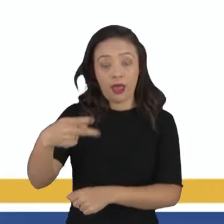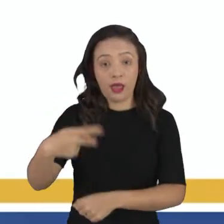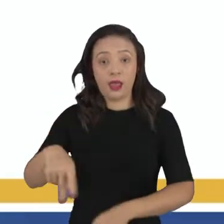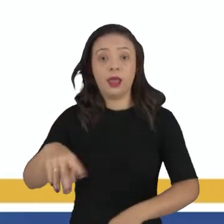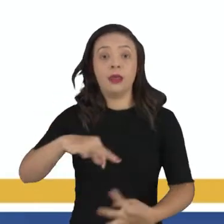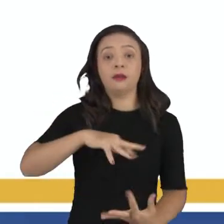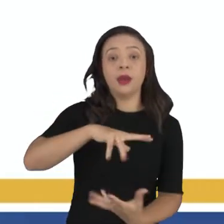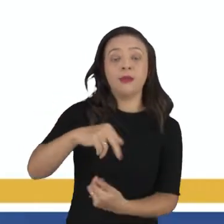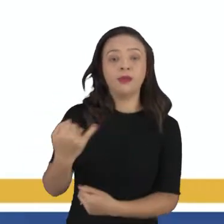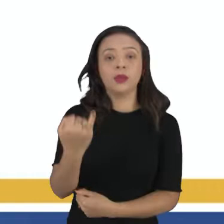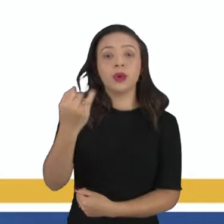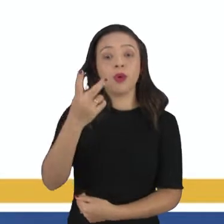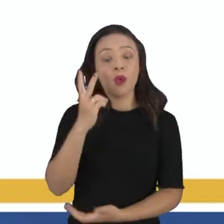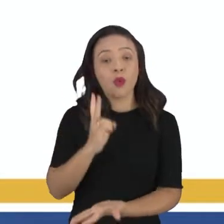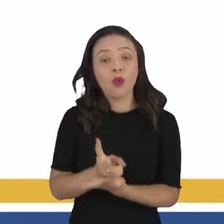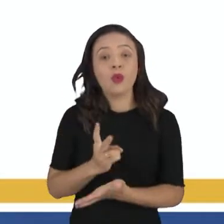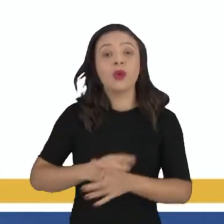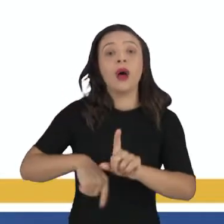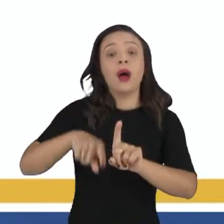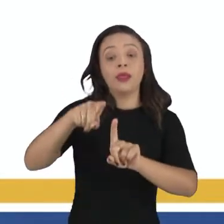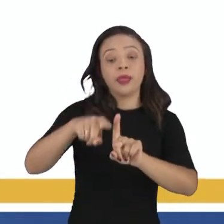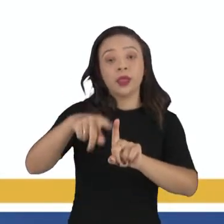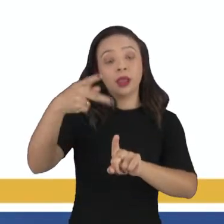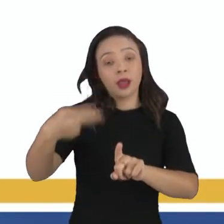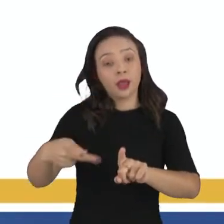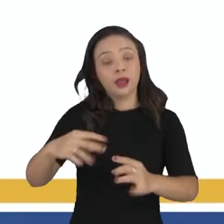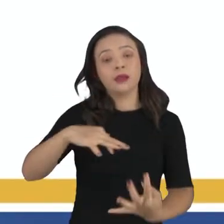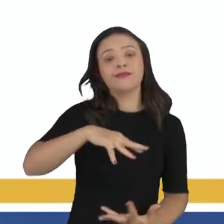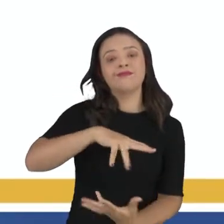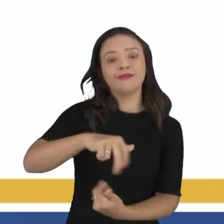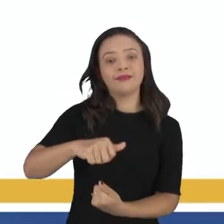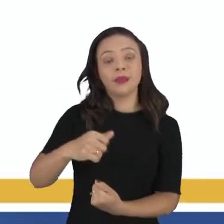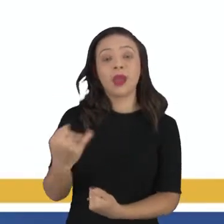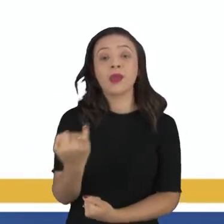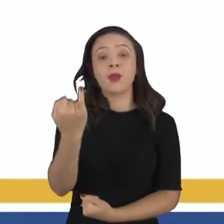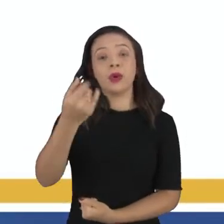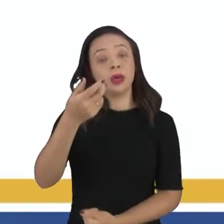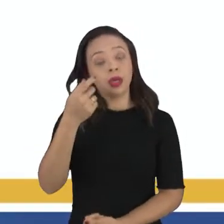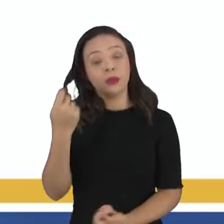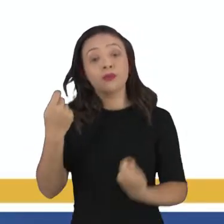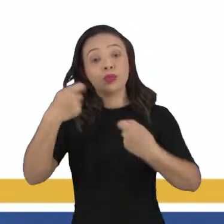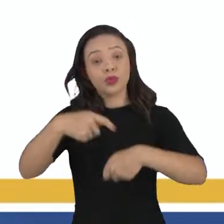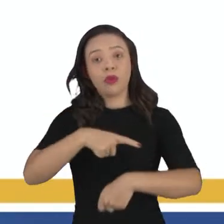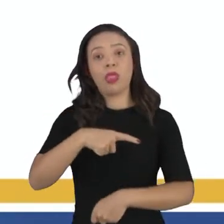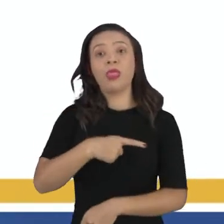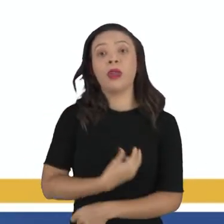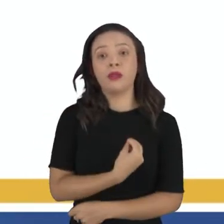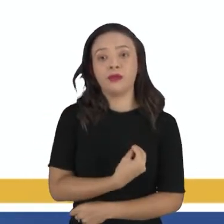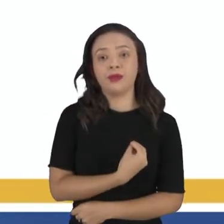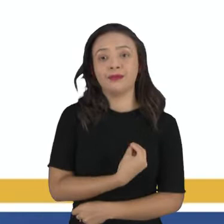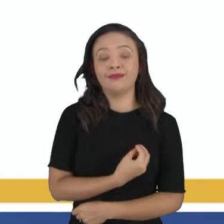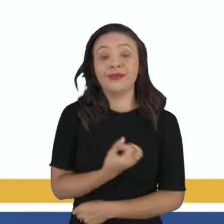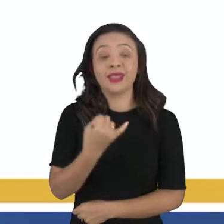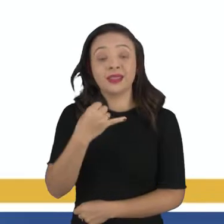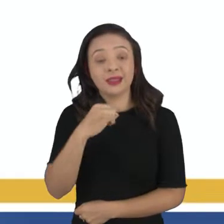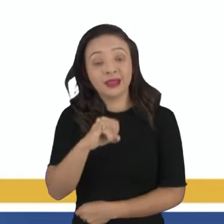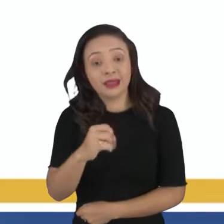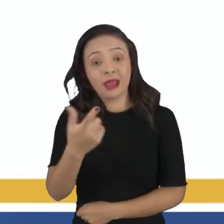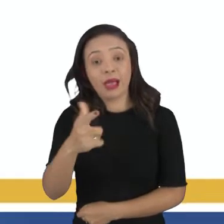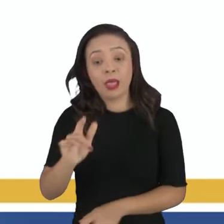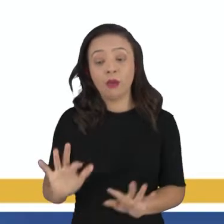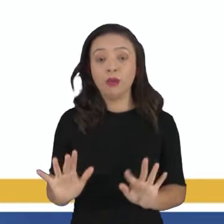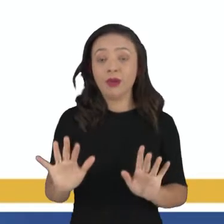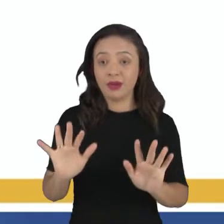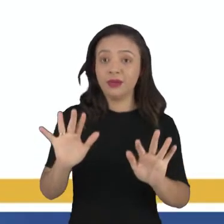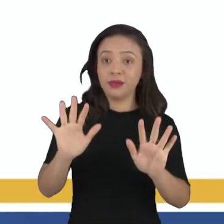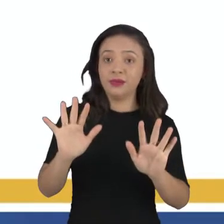manter a temperatura da Terra, né, em níveis adequados para a vida, né? Sem esses gases do